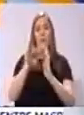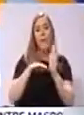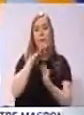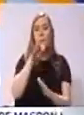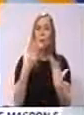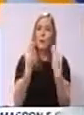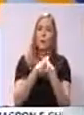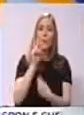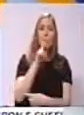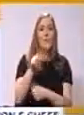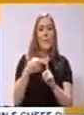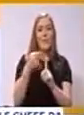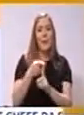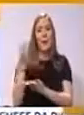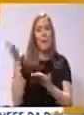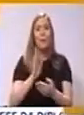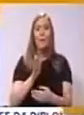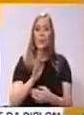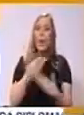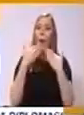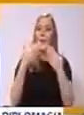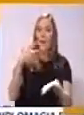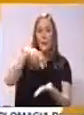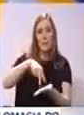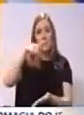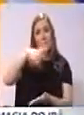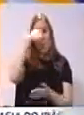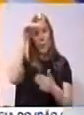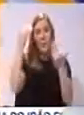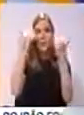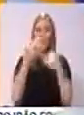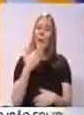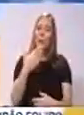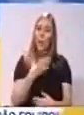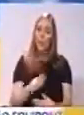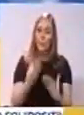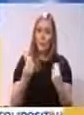talvez, visitarem a nossa Fica feira. Fica o convite. Muito obrigada pela presença no domingo informativo. Muito obrigado. Foi um gosto.